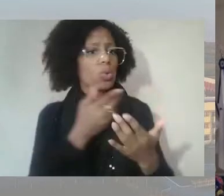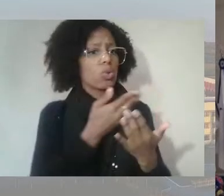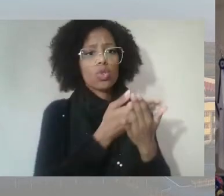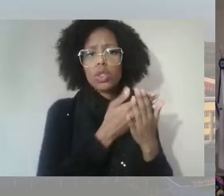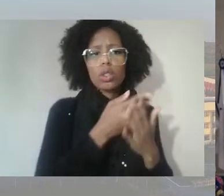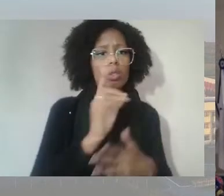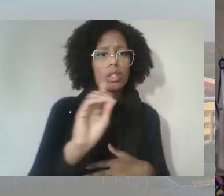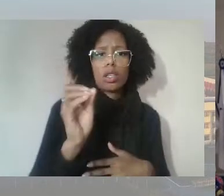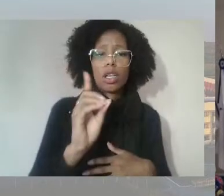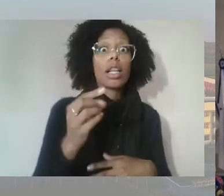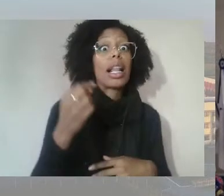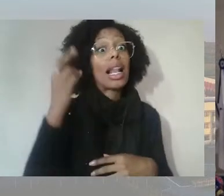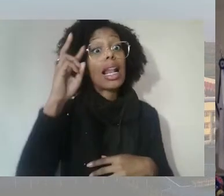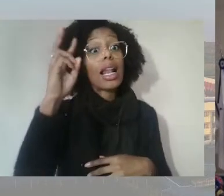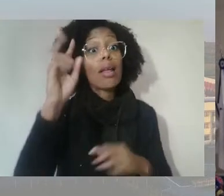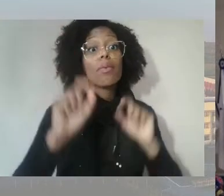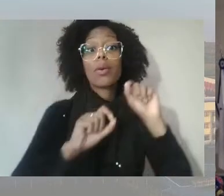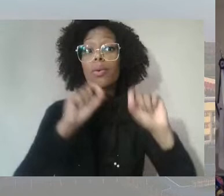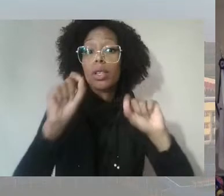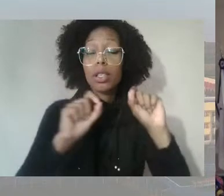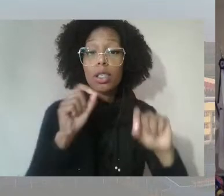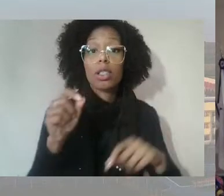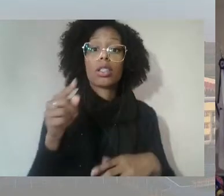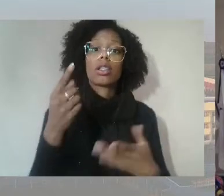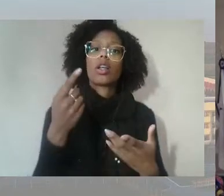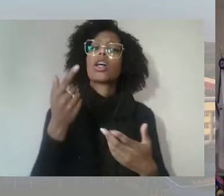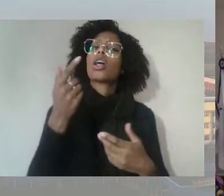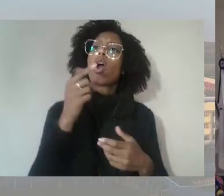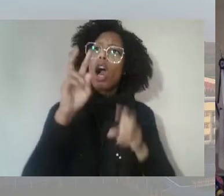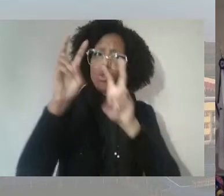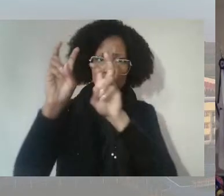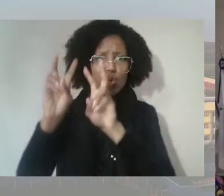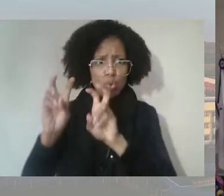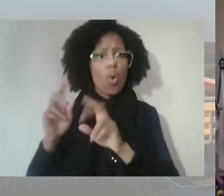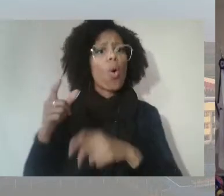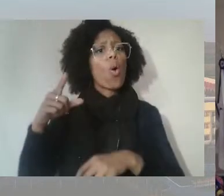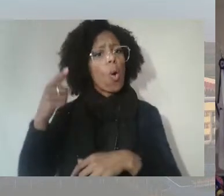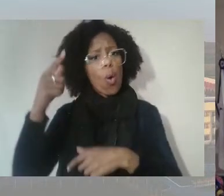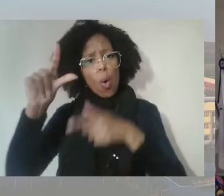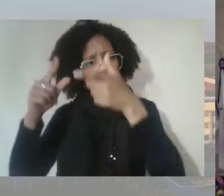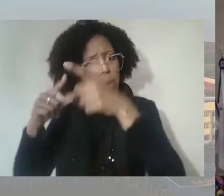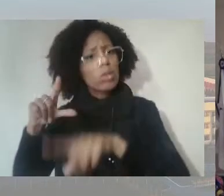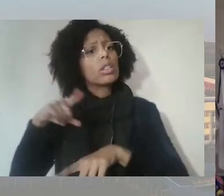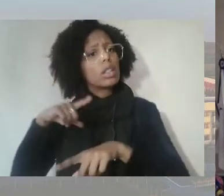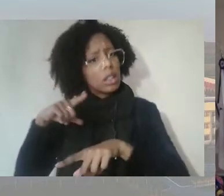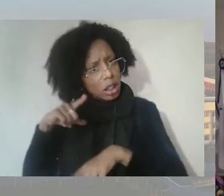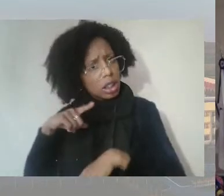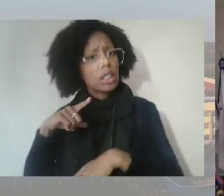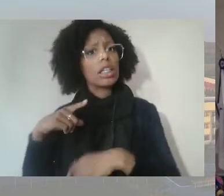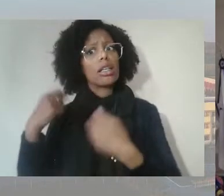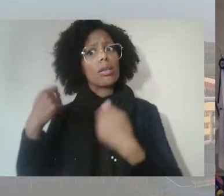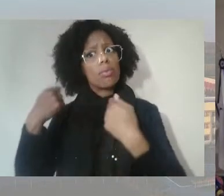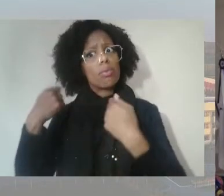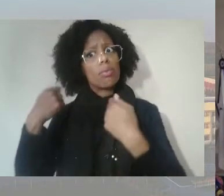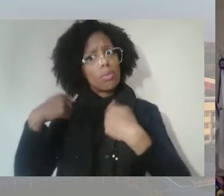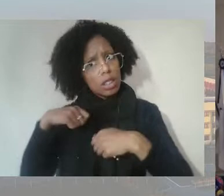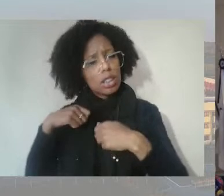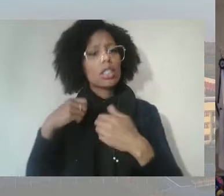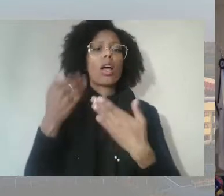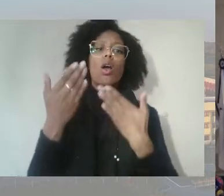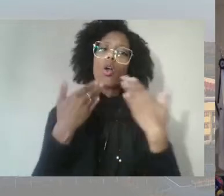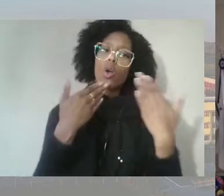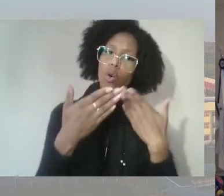estamos lembrando a eles, né, que tem outras questões que nós também precisamos considerar. Nós precisamos também